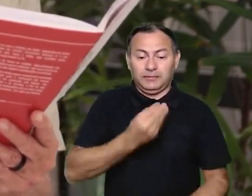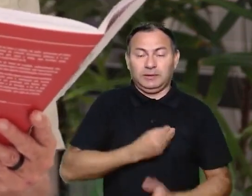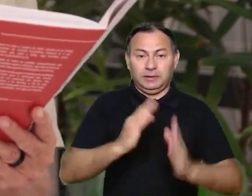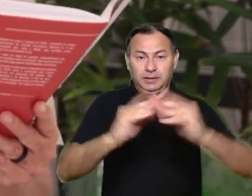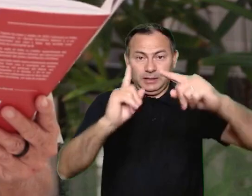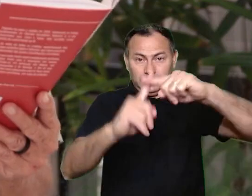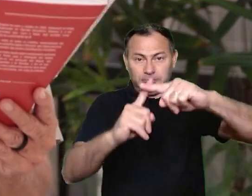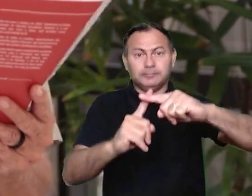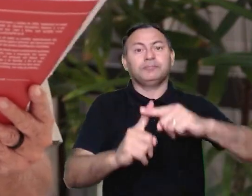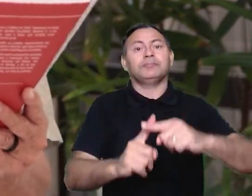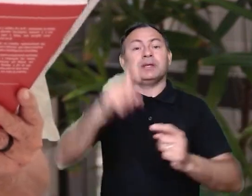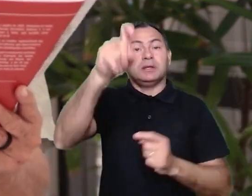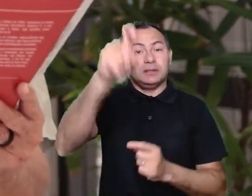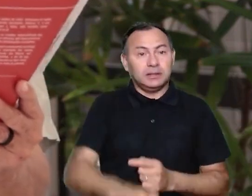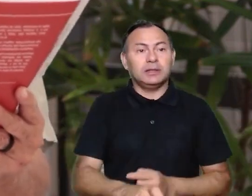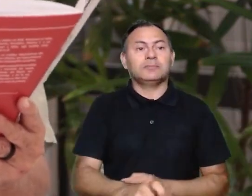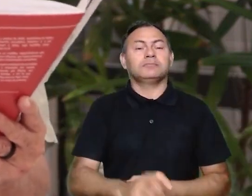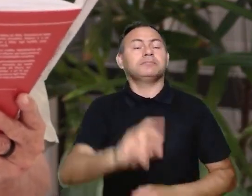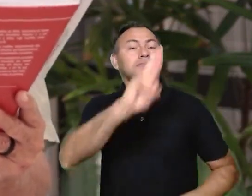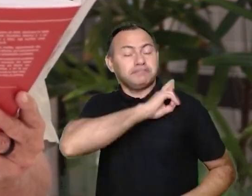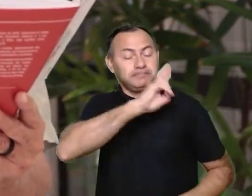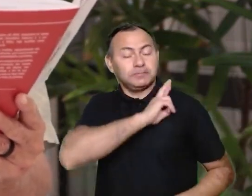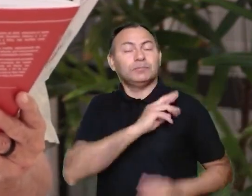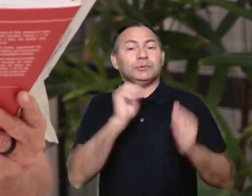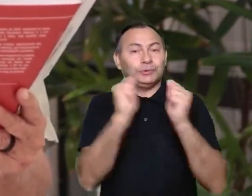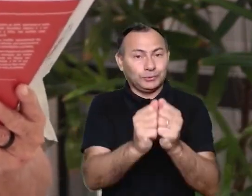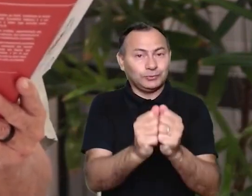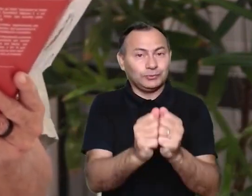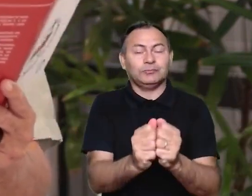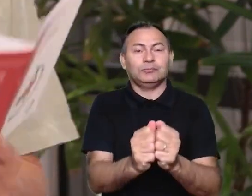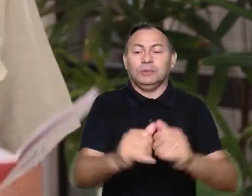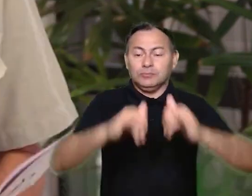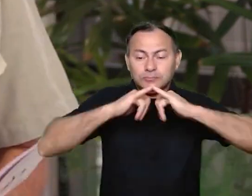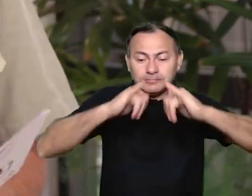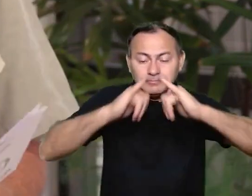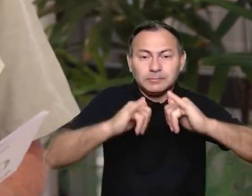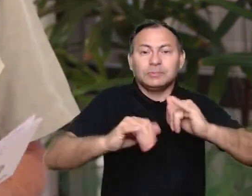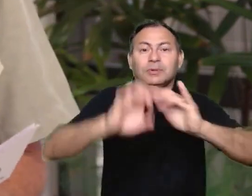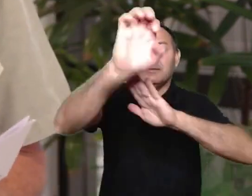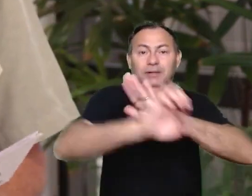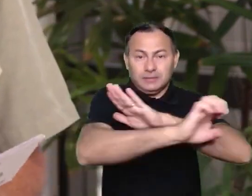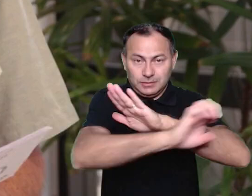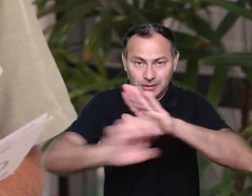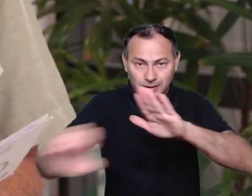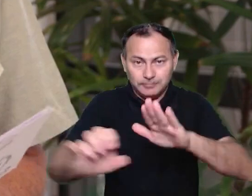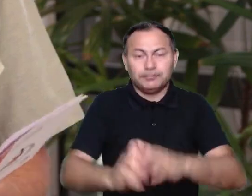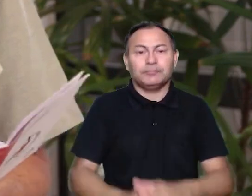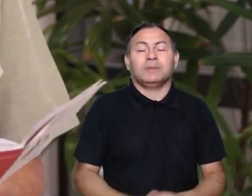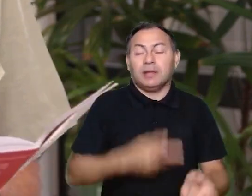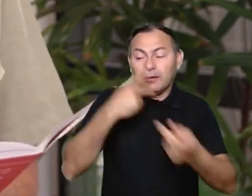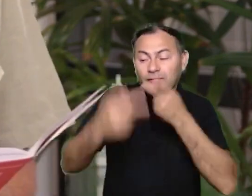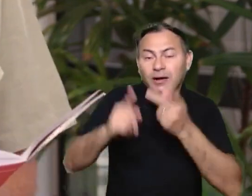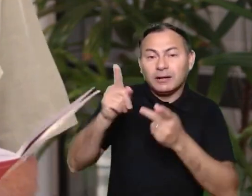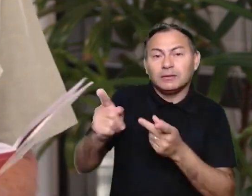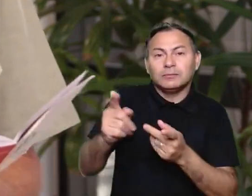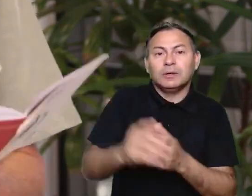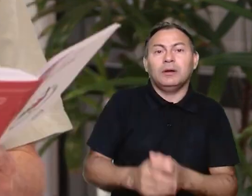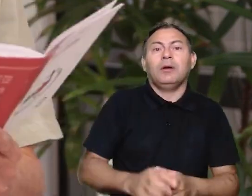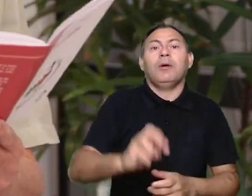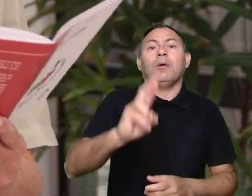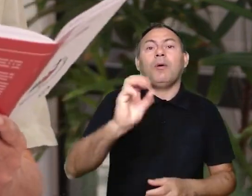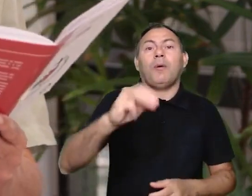vida da Igreja e a sermos corresponsáveis pelo anúncio do Evangelho. E cita